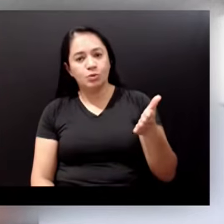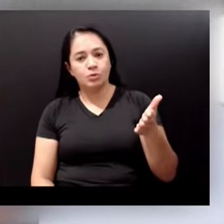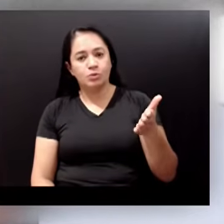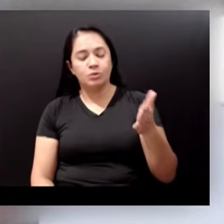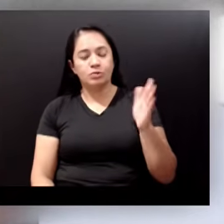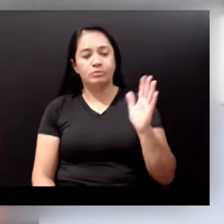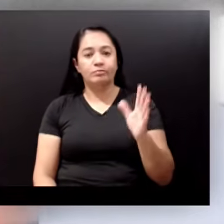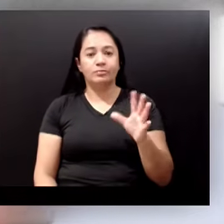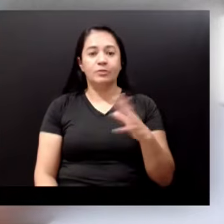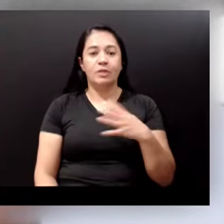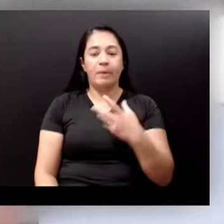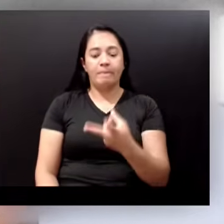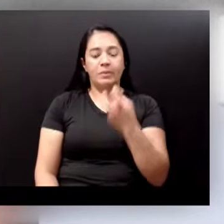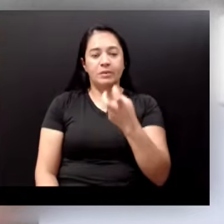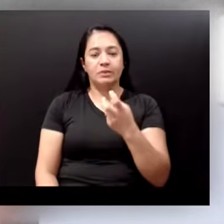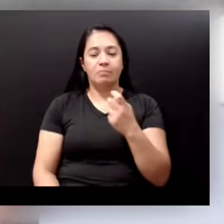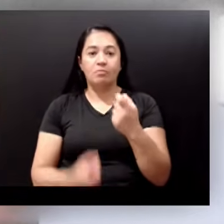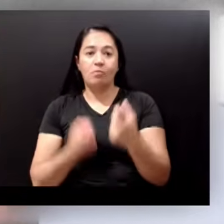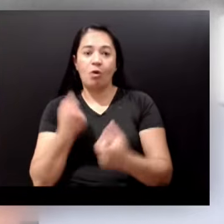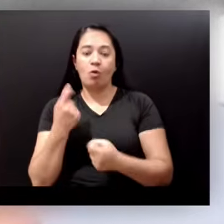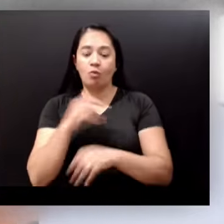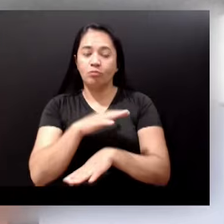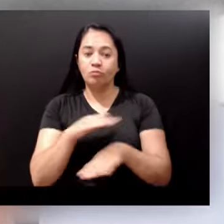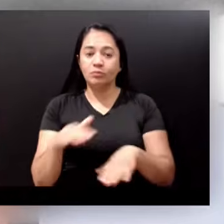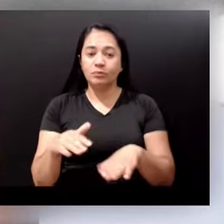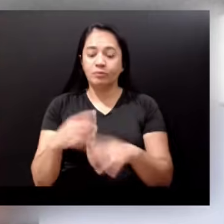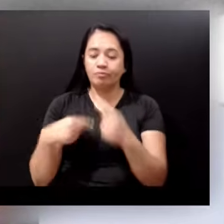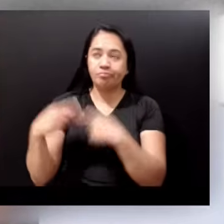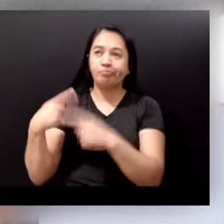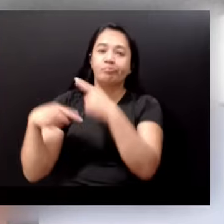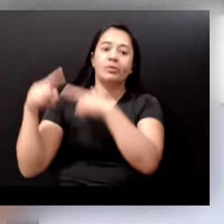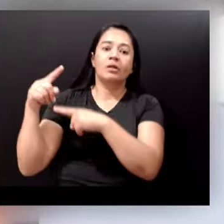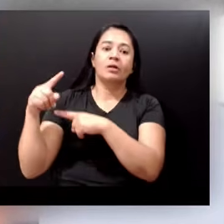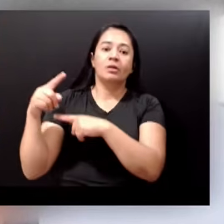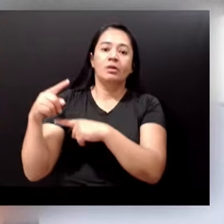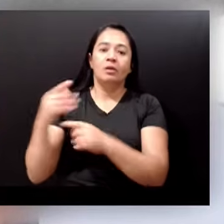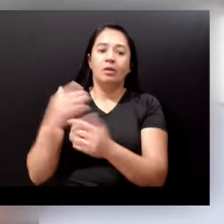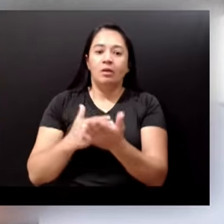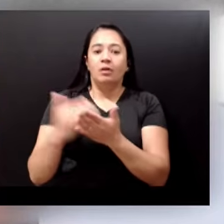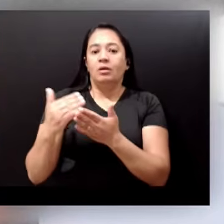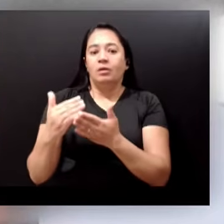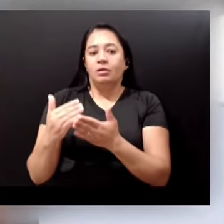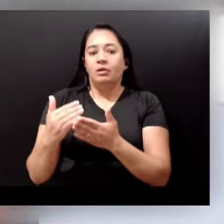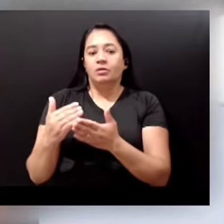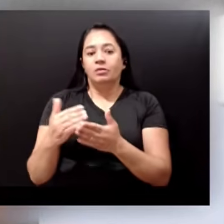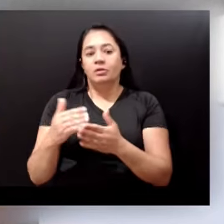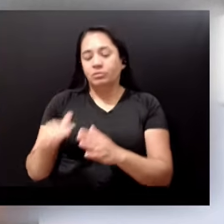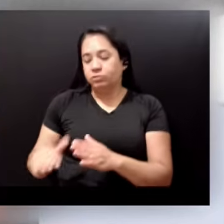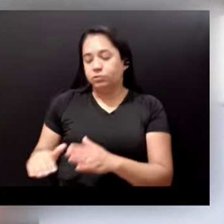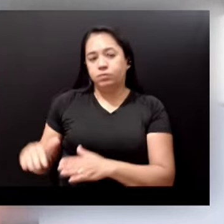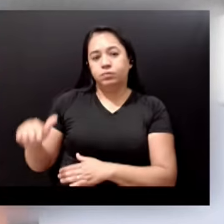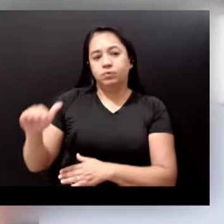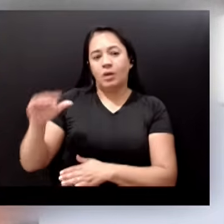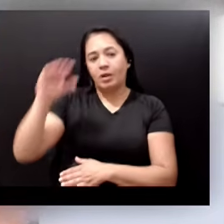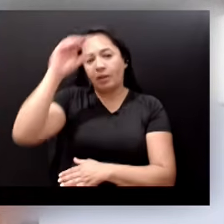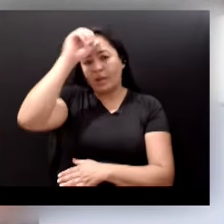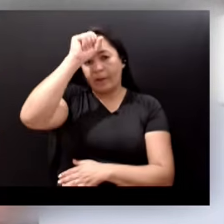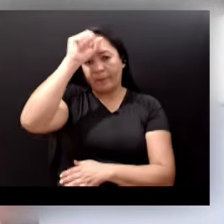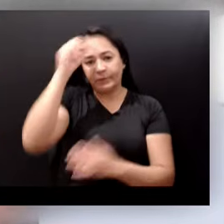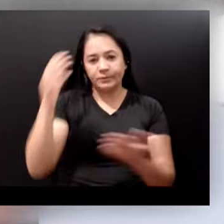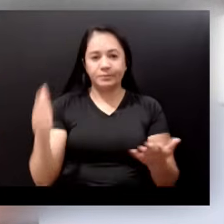Muitas dessas crianças acabam superando, como é o início, tá, né, na fase de aprendizagem ainda, ela